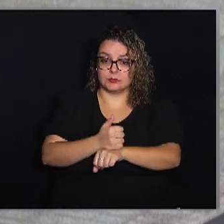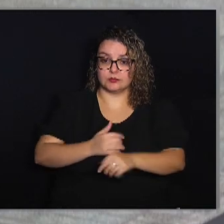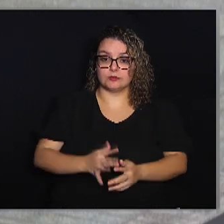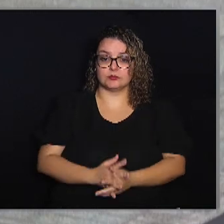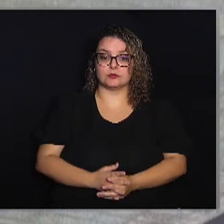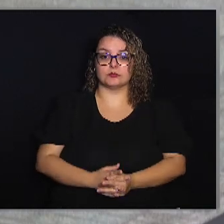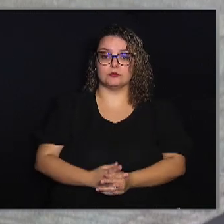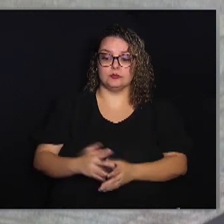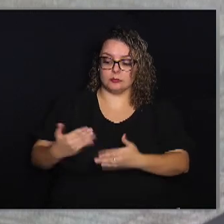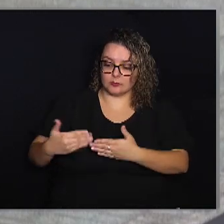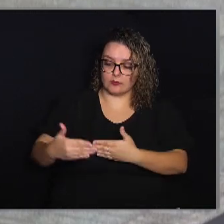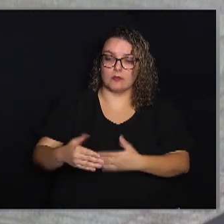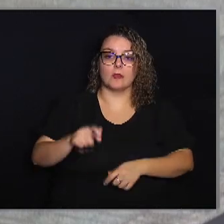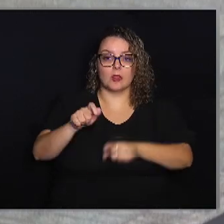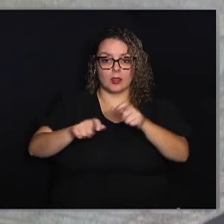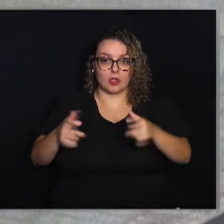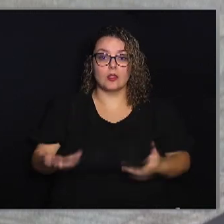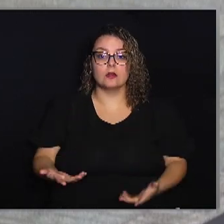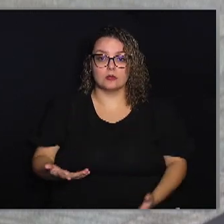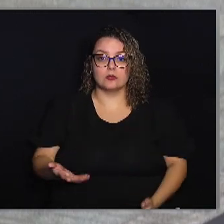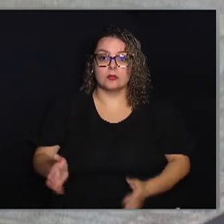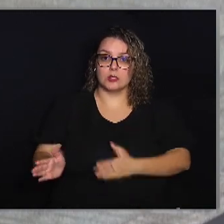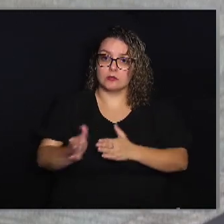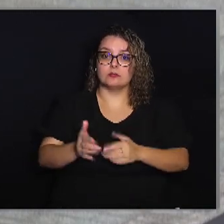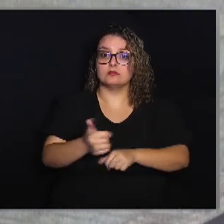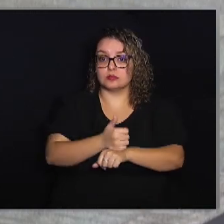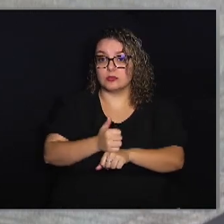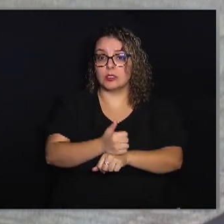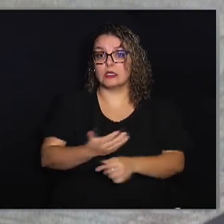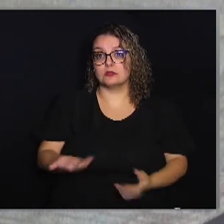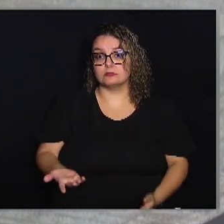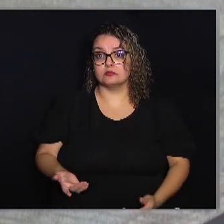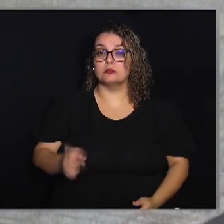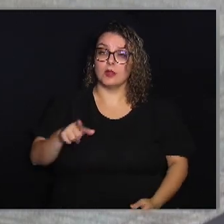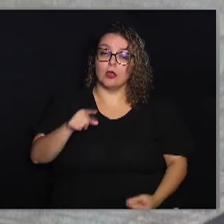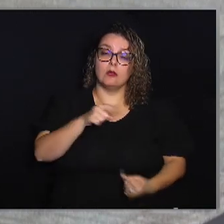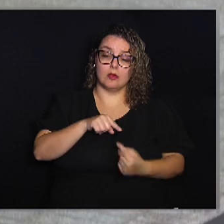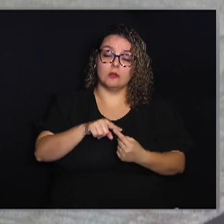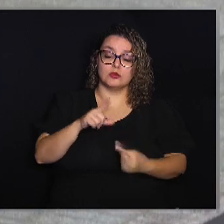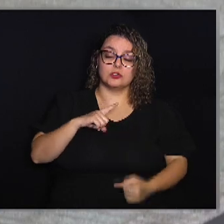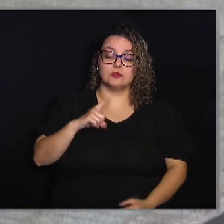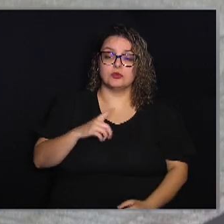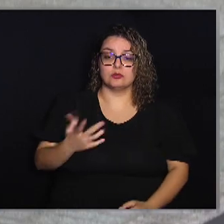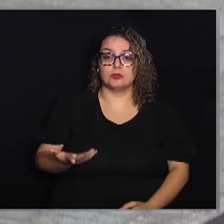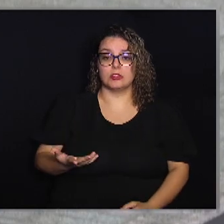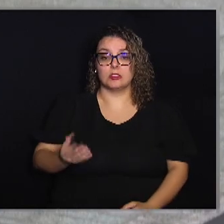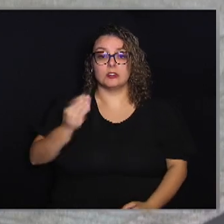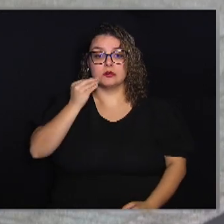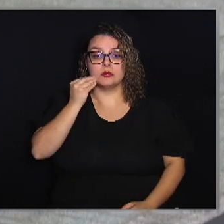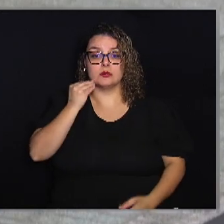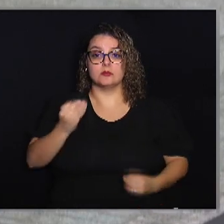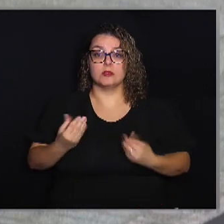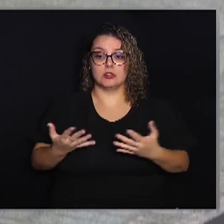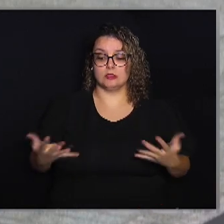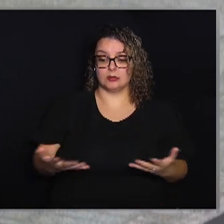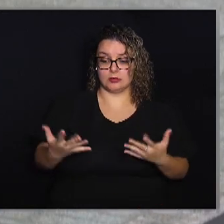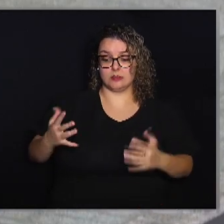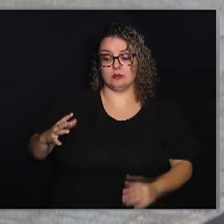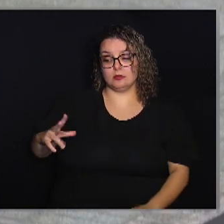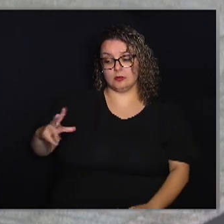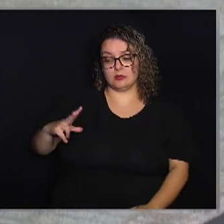a partir daí aquela pessoa seguir carreira. Foi esse o objetivo, tentando trazer da iniciativa